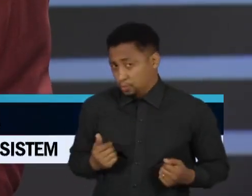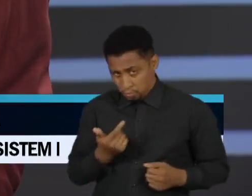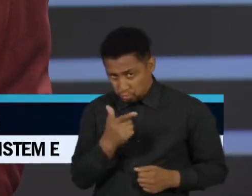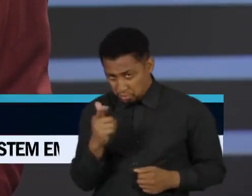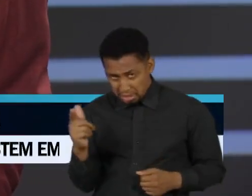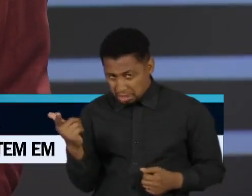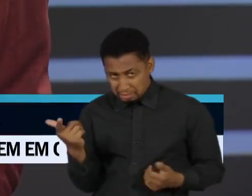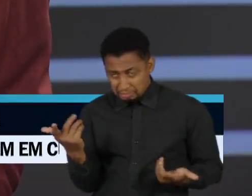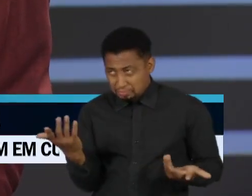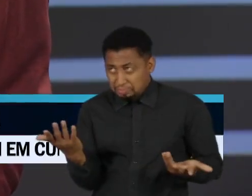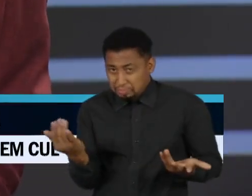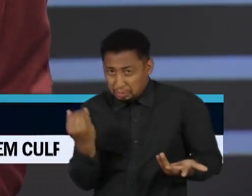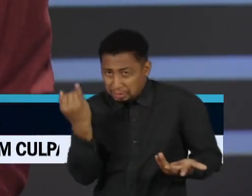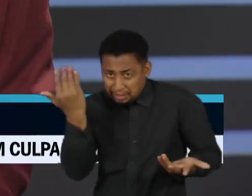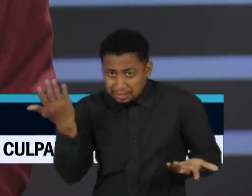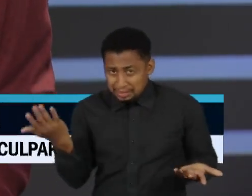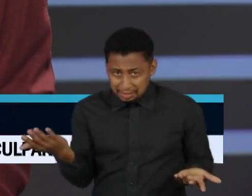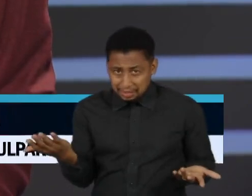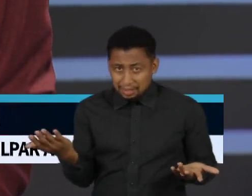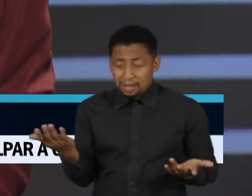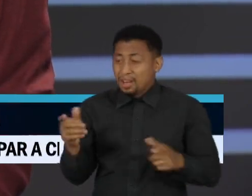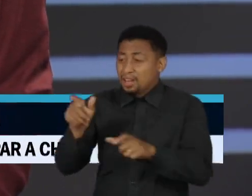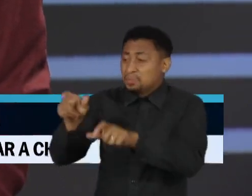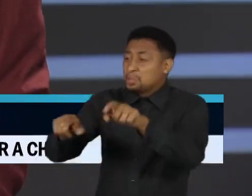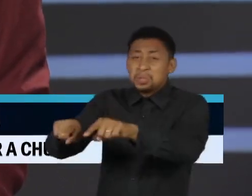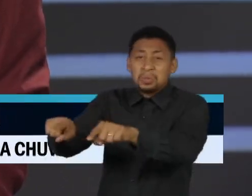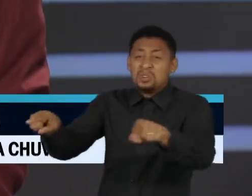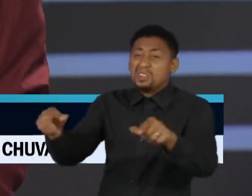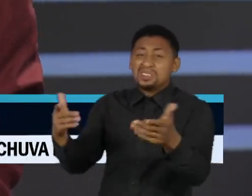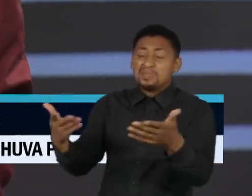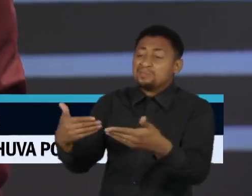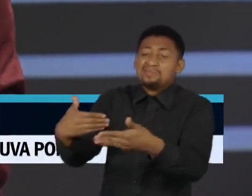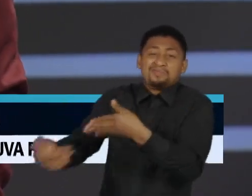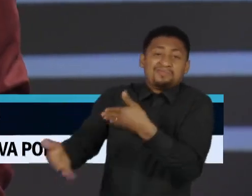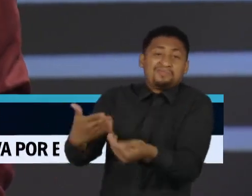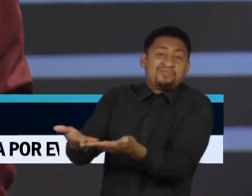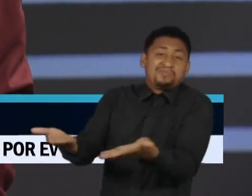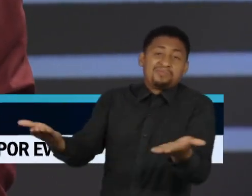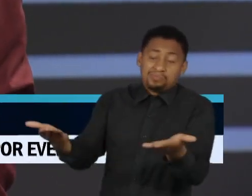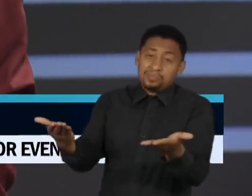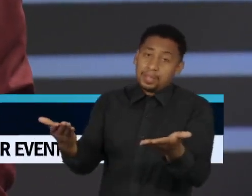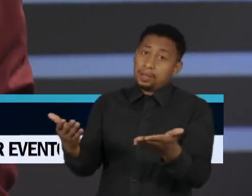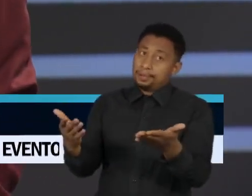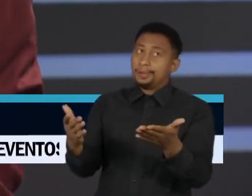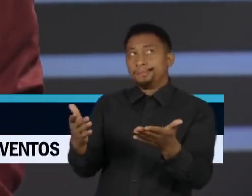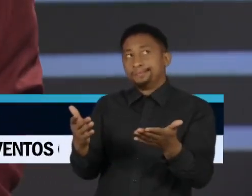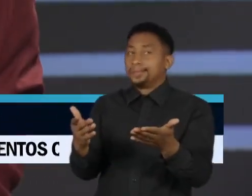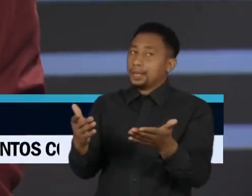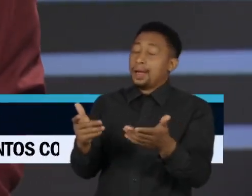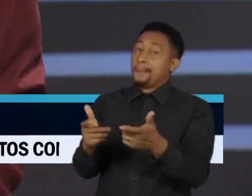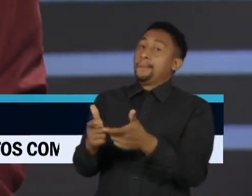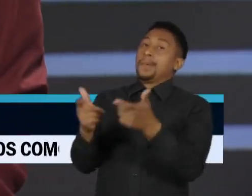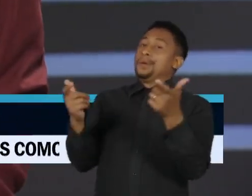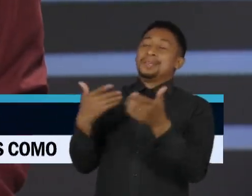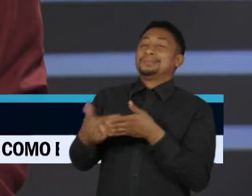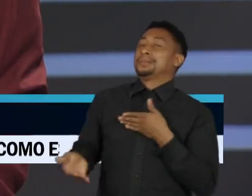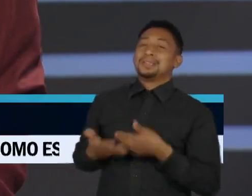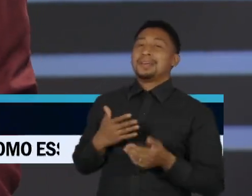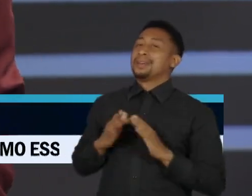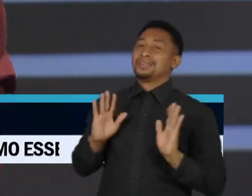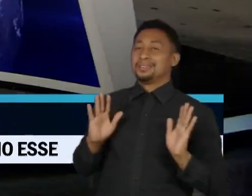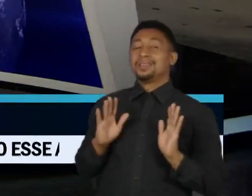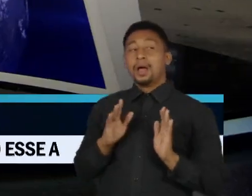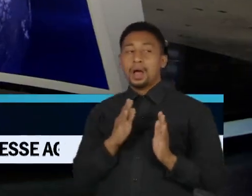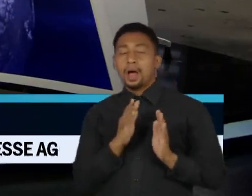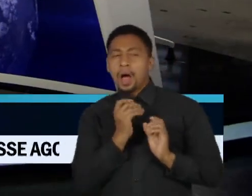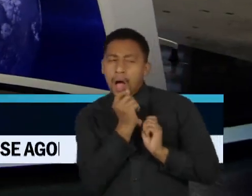pessoas ela é barata. Ninguém está nem aí para isso no Estado, quase ninguém, nem todo Sim. mundo, quase ninguém. Gessner,